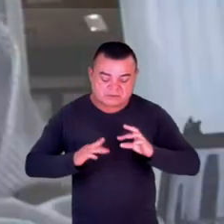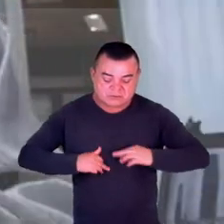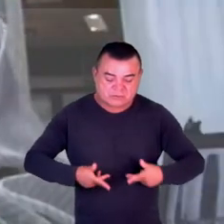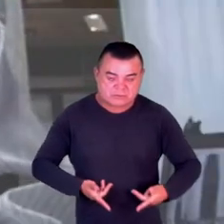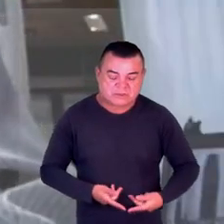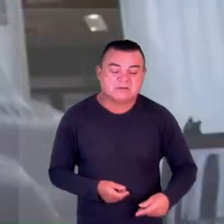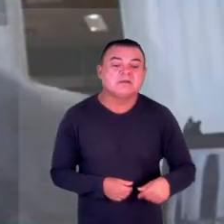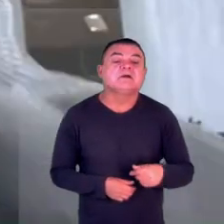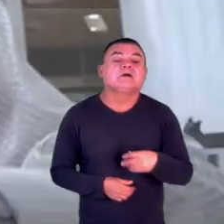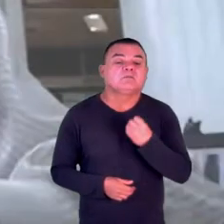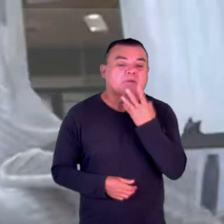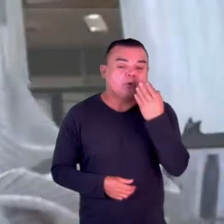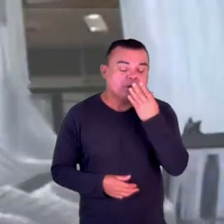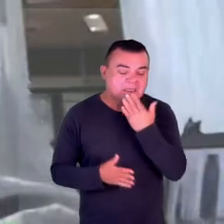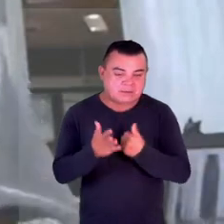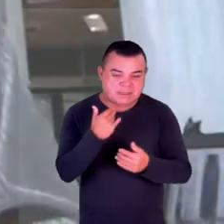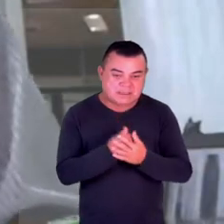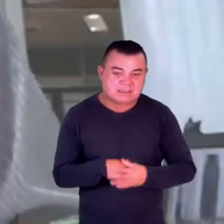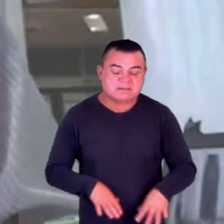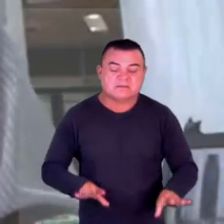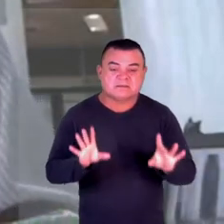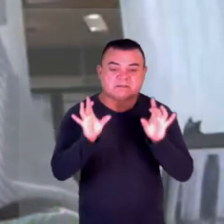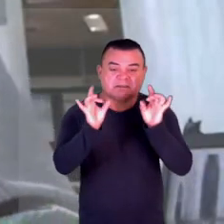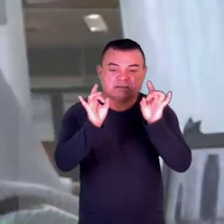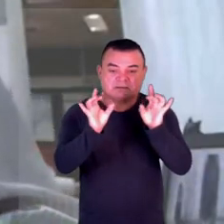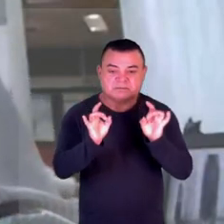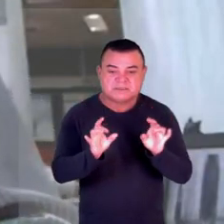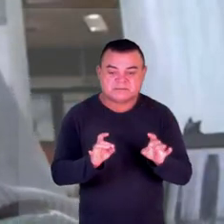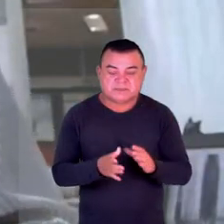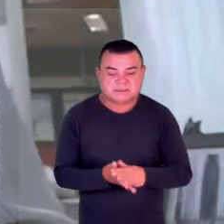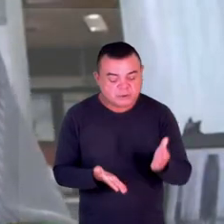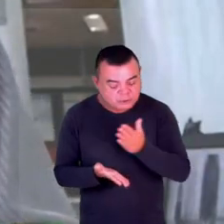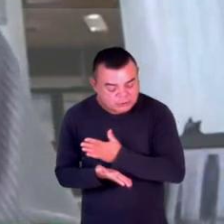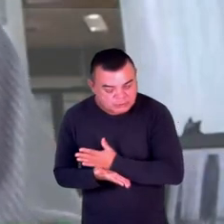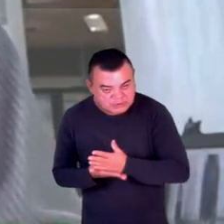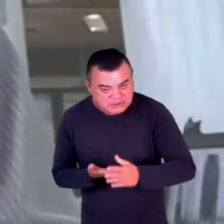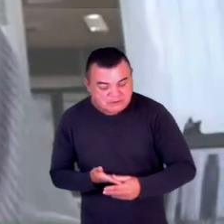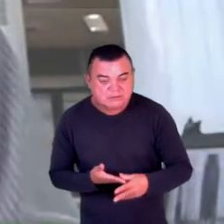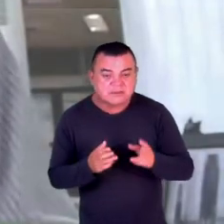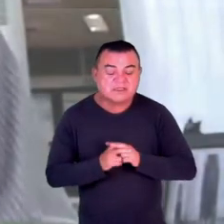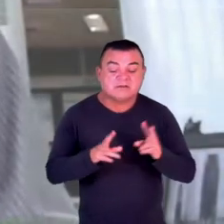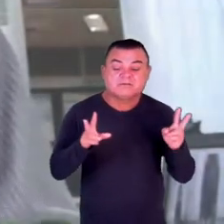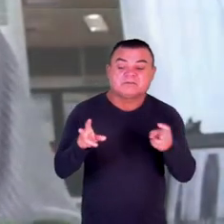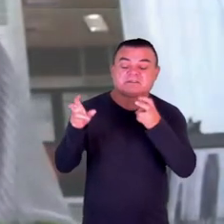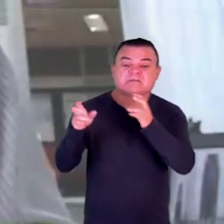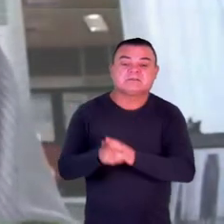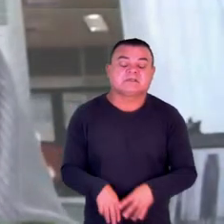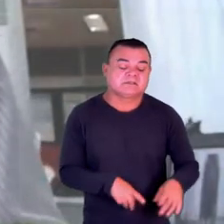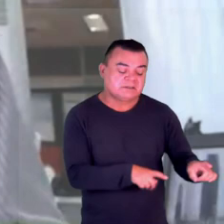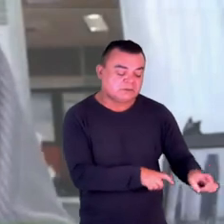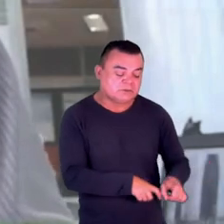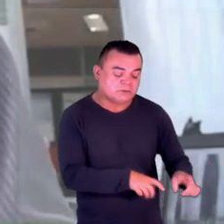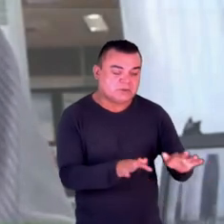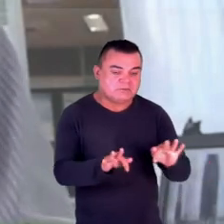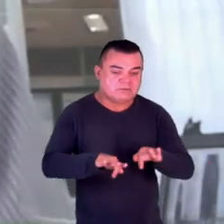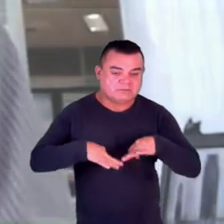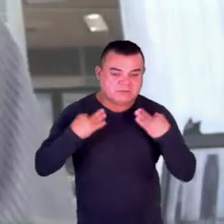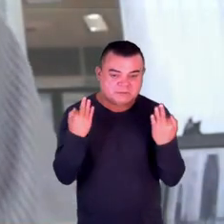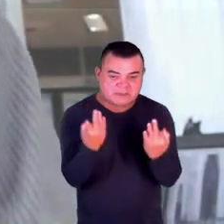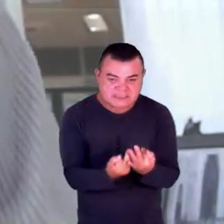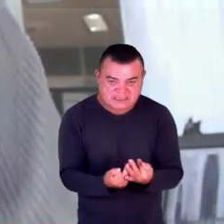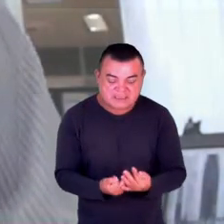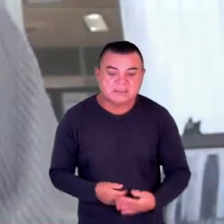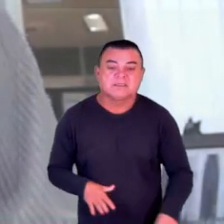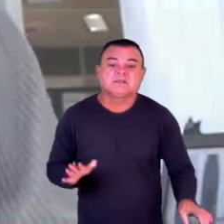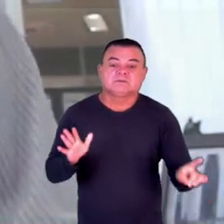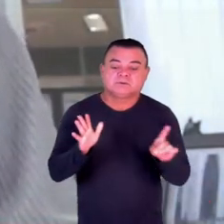adequada especialmente eh a partir da ótica da da agricultura familiar do do do